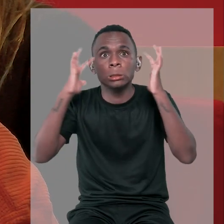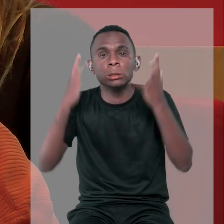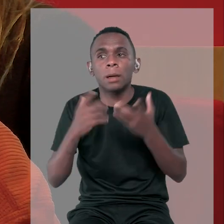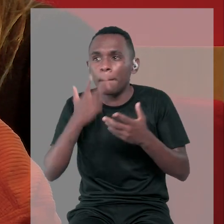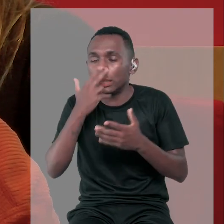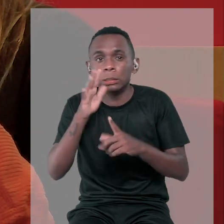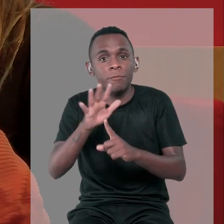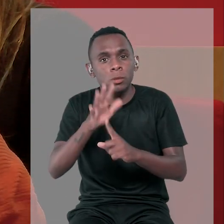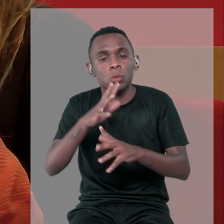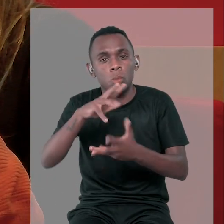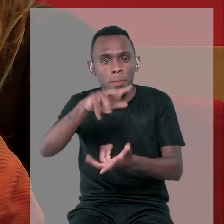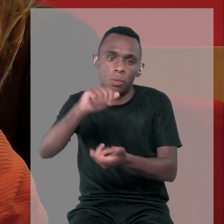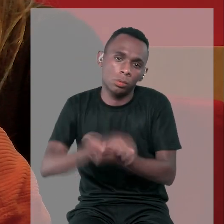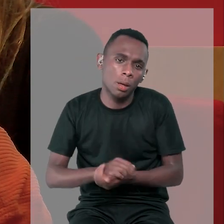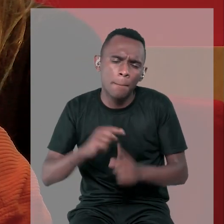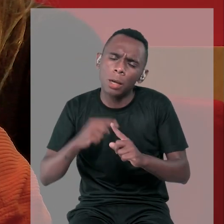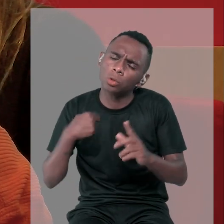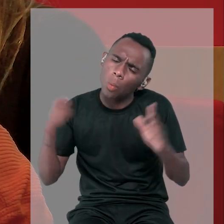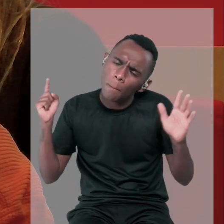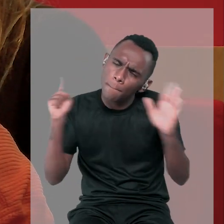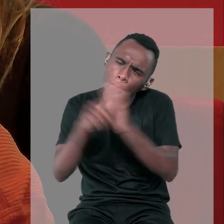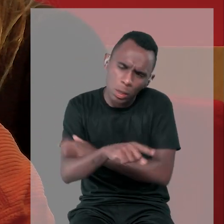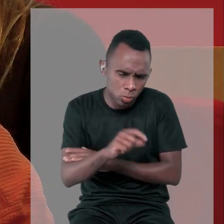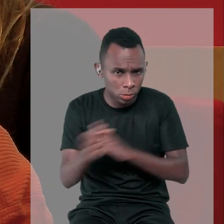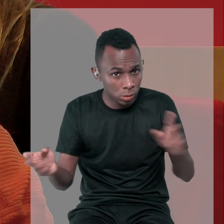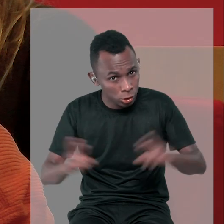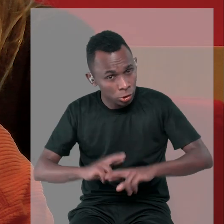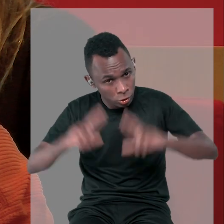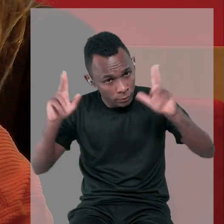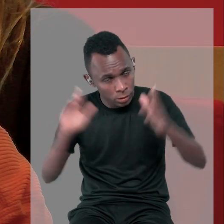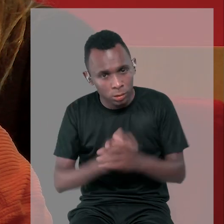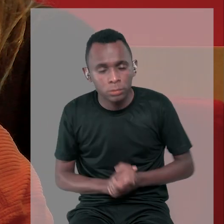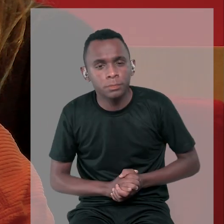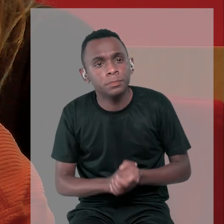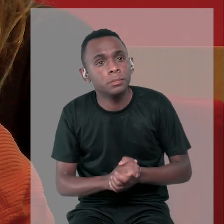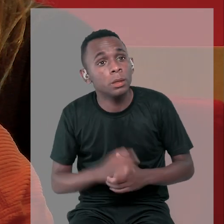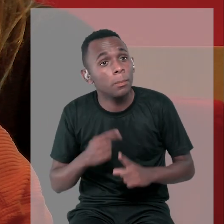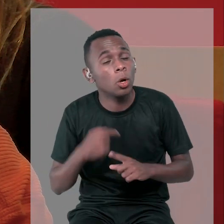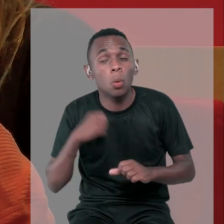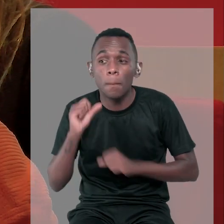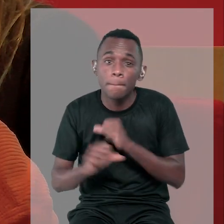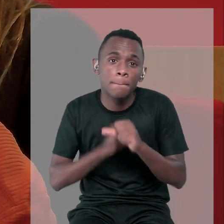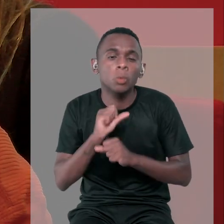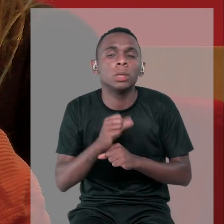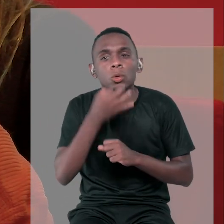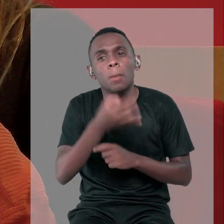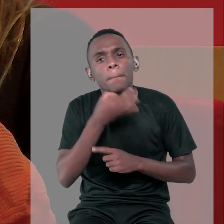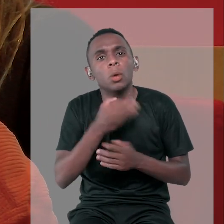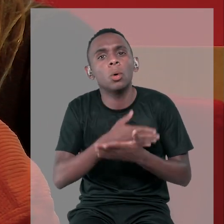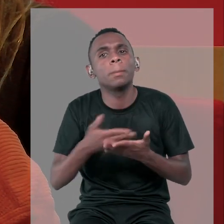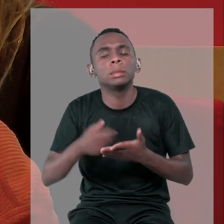vou fazer uma pergunta no sentido contrário. Porque eu mudei de opinião quando eu comecei a escrever. Eu não estava me